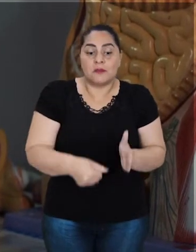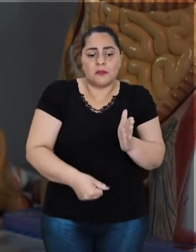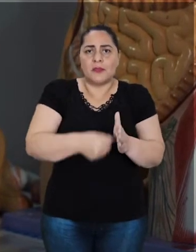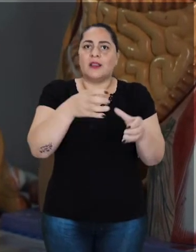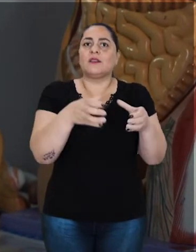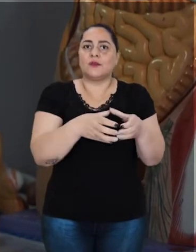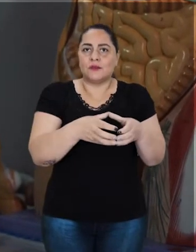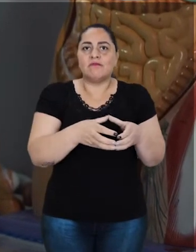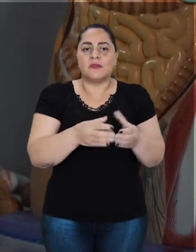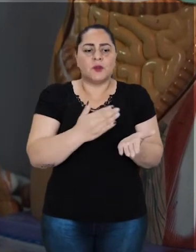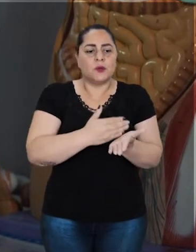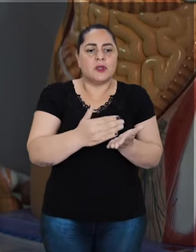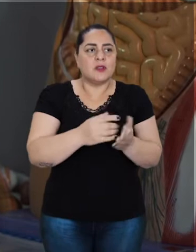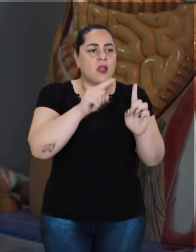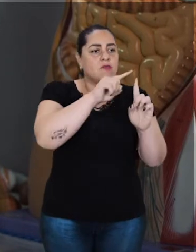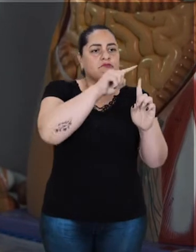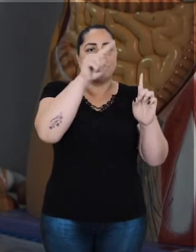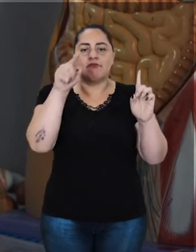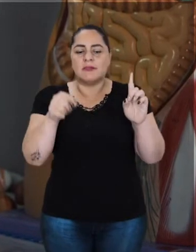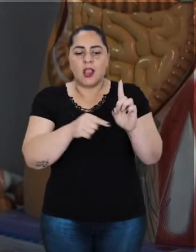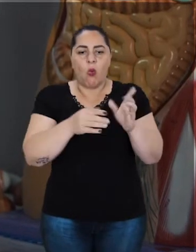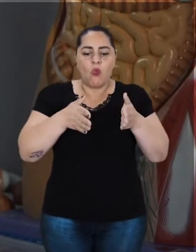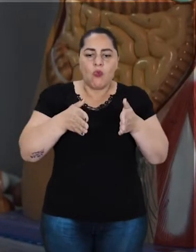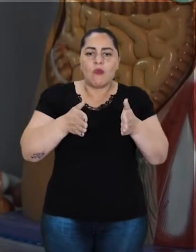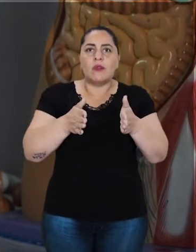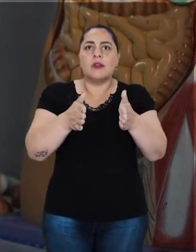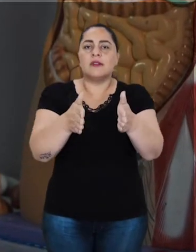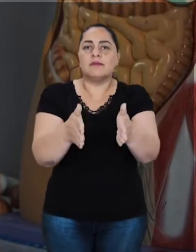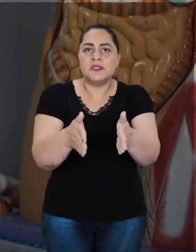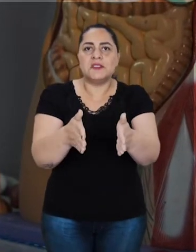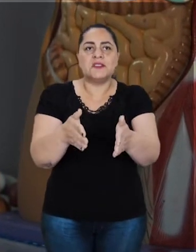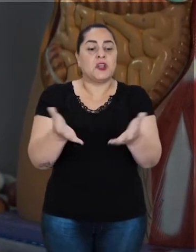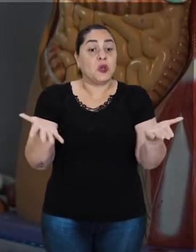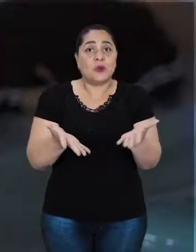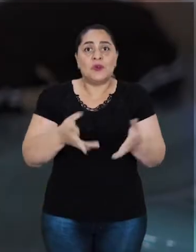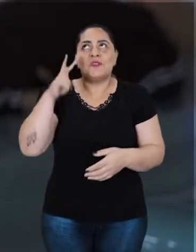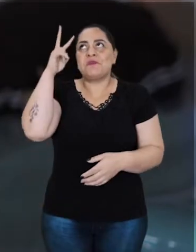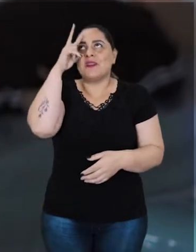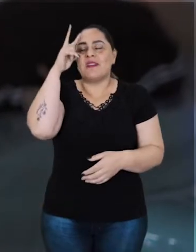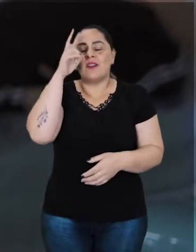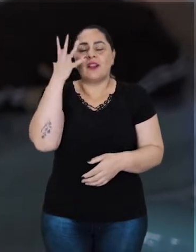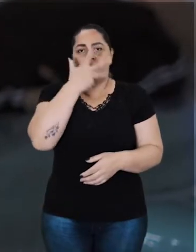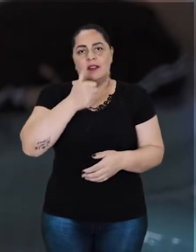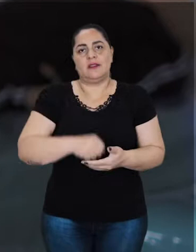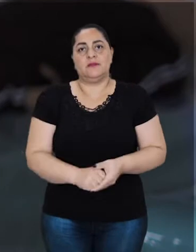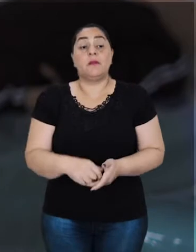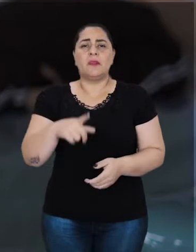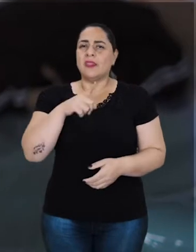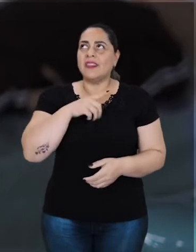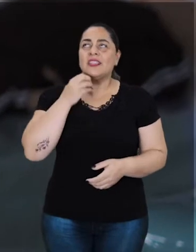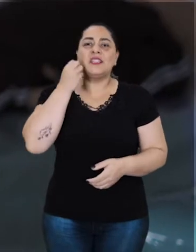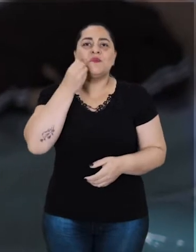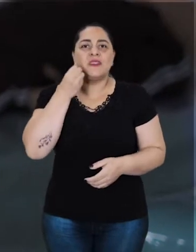iniciado um ciclo, um caminho, né, e que se tornou, deu início a uma bela história. Viver essa experiência, né,